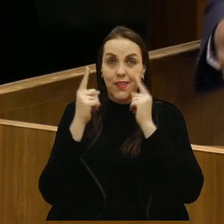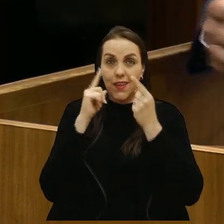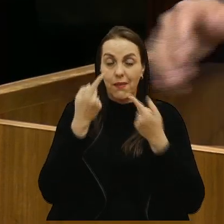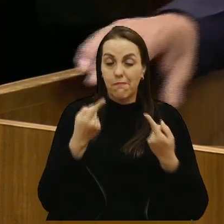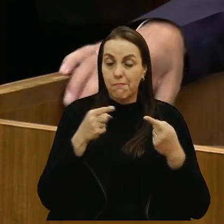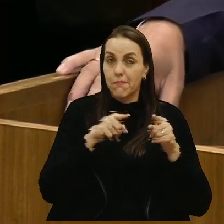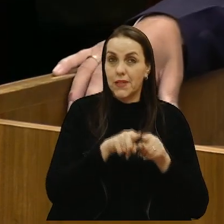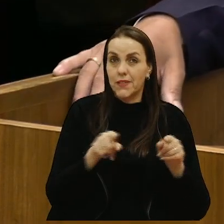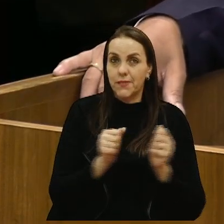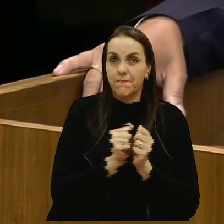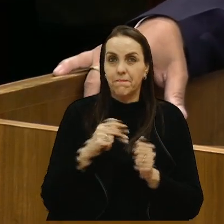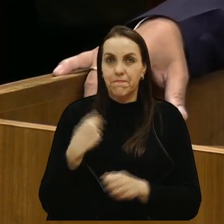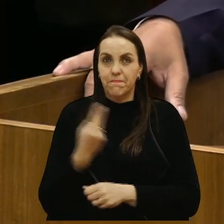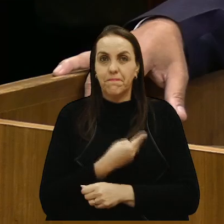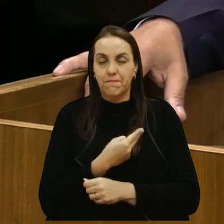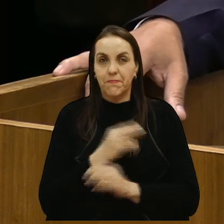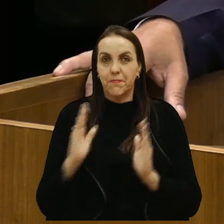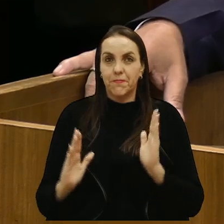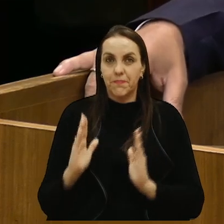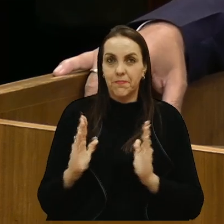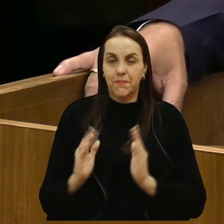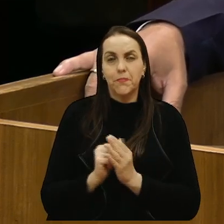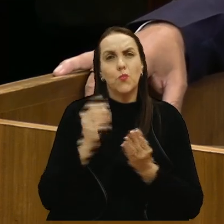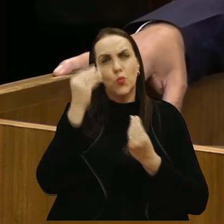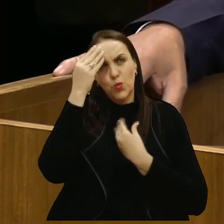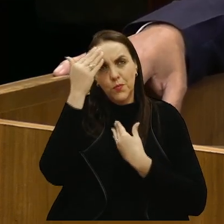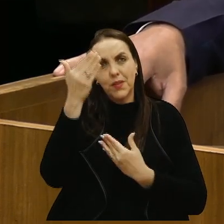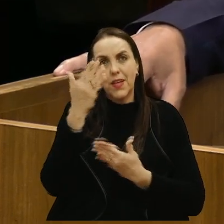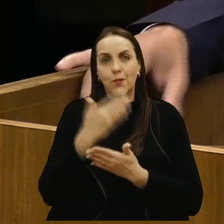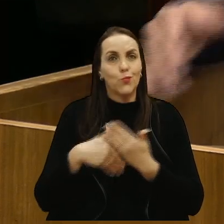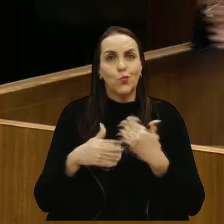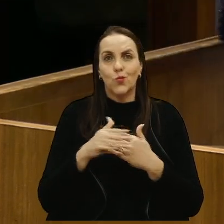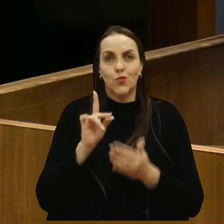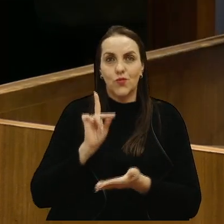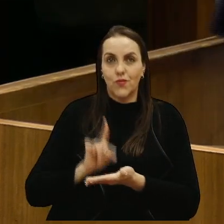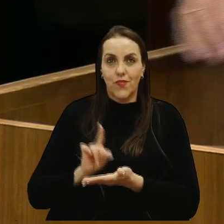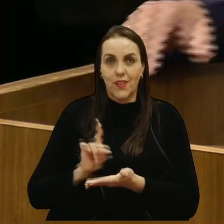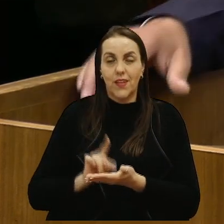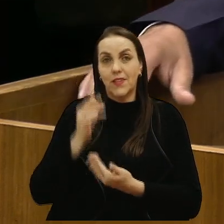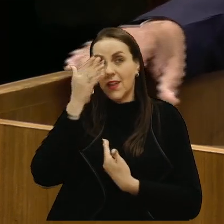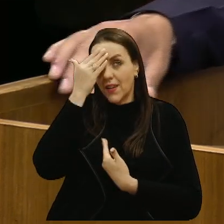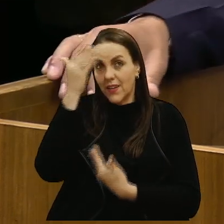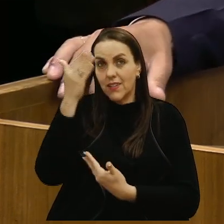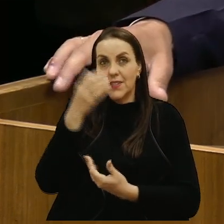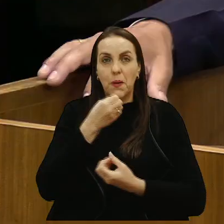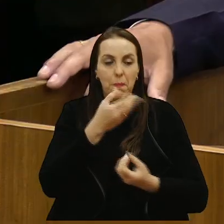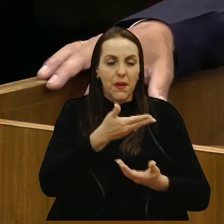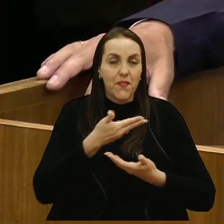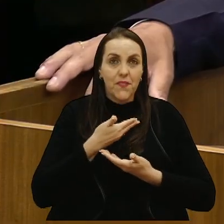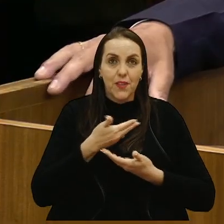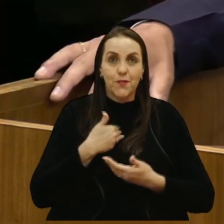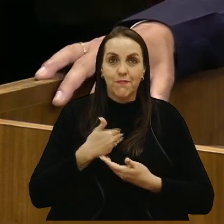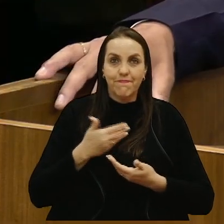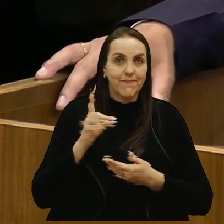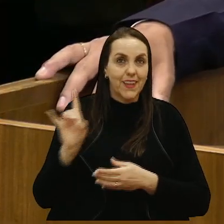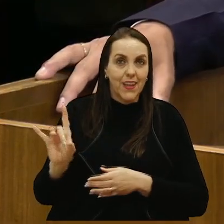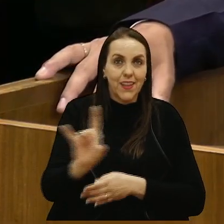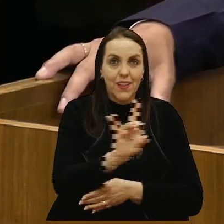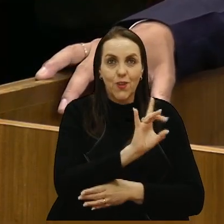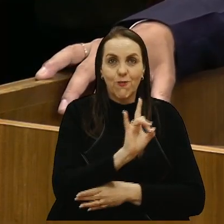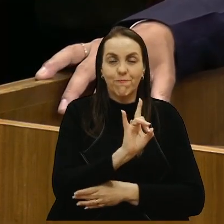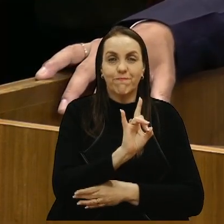com a gente nesse período. Muito obrigado por tudo mesmo. Agradecer as boas-vindas de cada um de vocês e dizer que